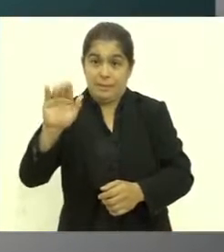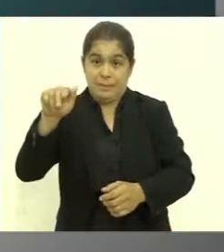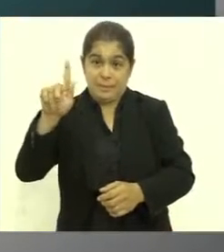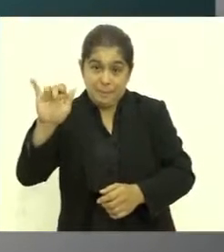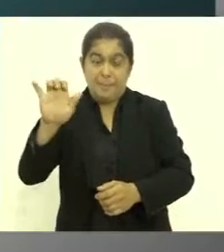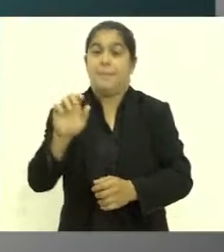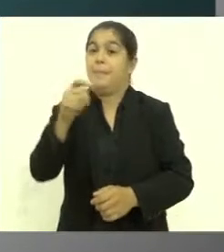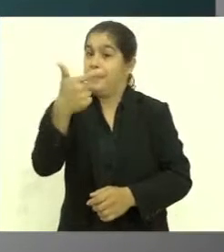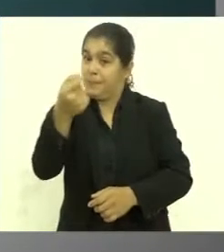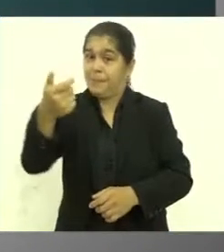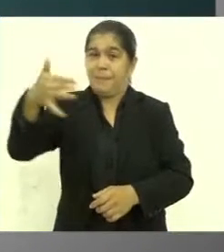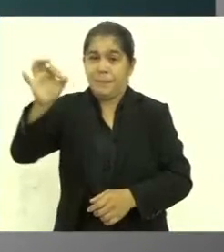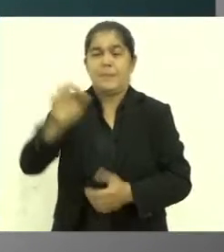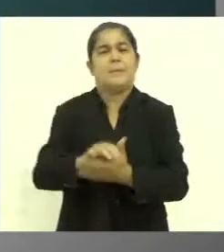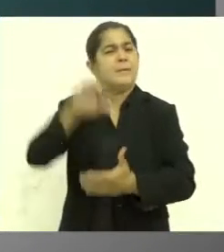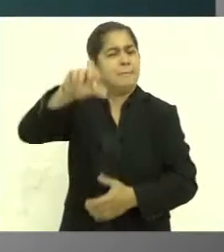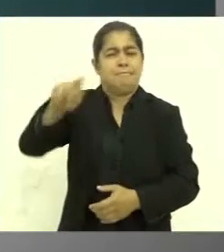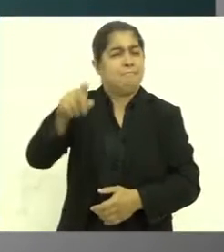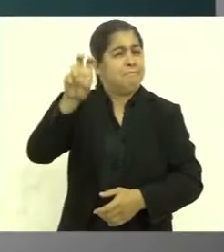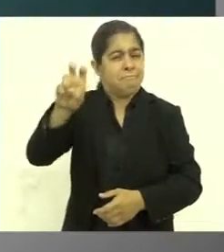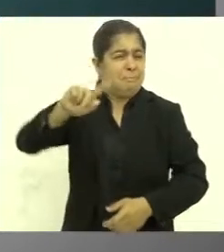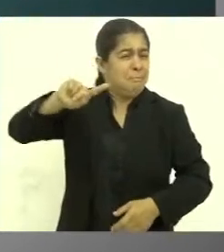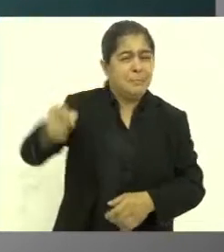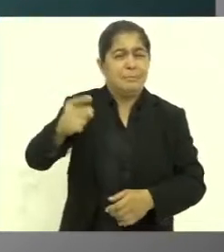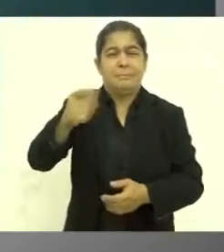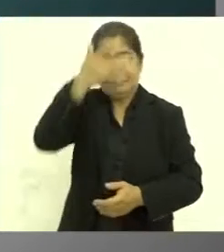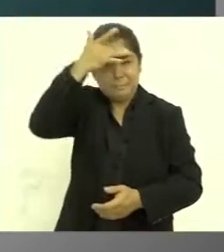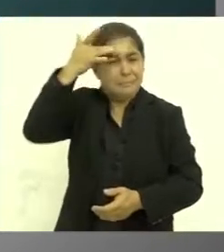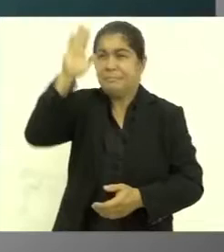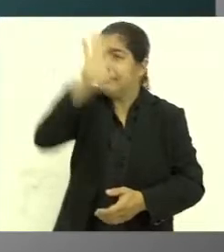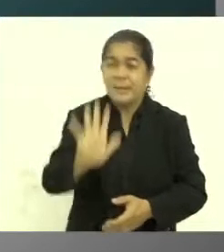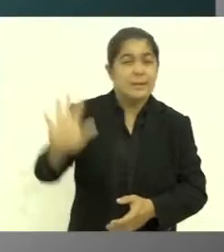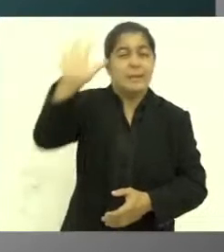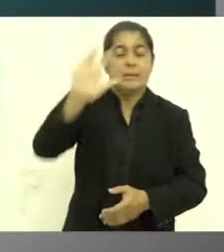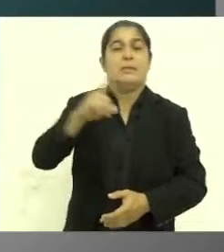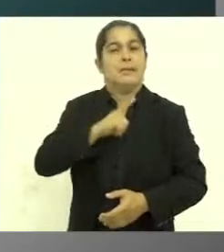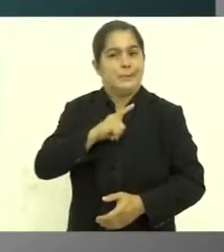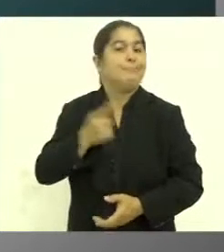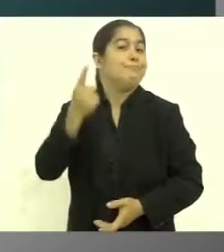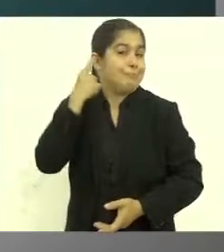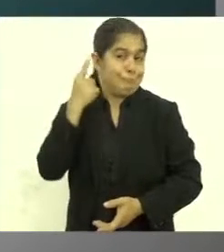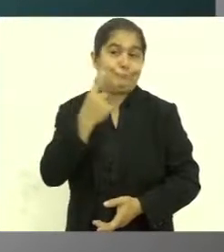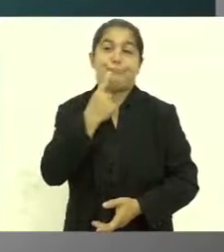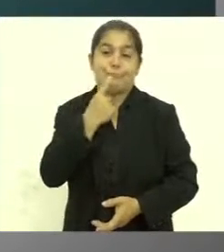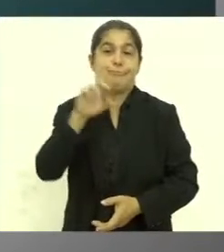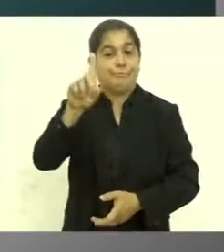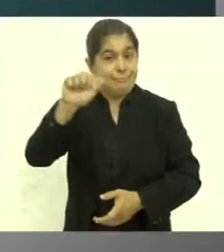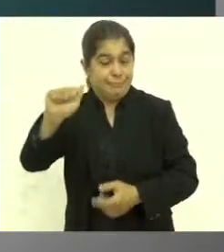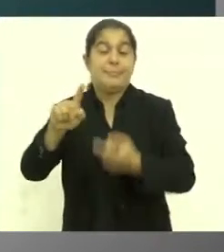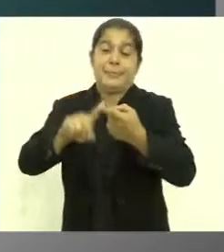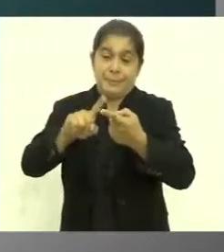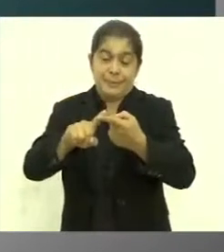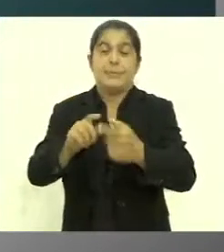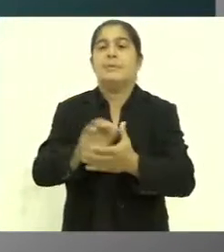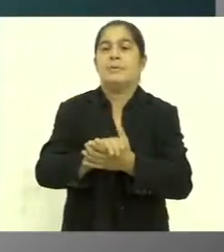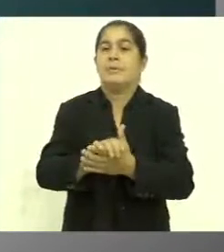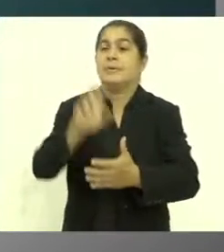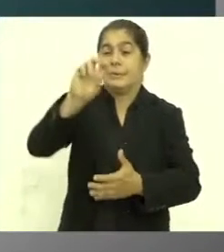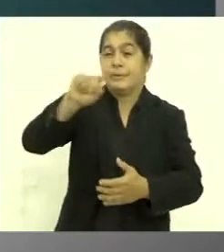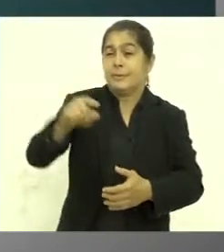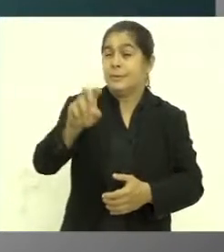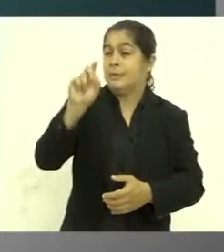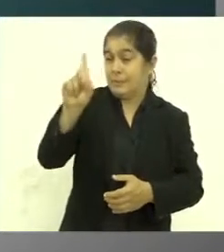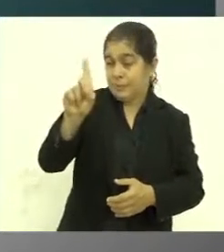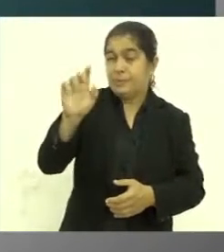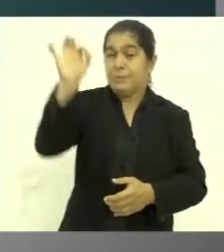Segundo o censo do IBGE de 2010, cerca de 9,7 milhões de brasileiros possuem deficiência auditiva, ou